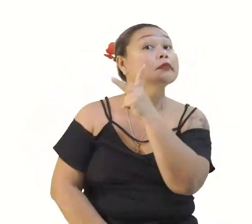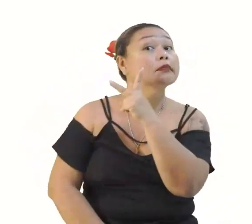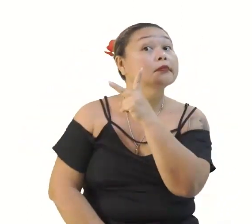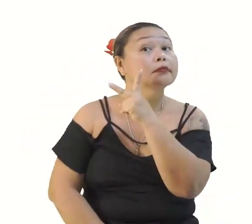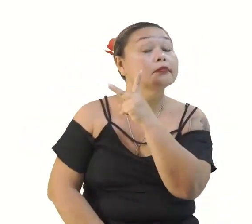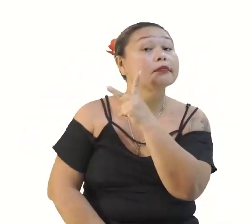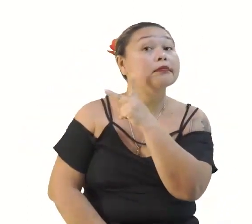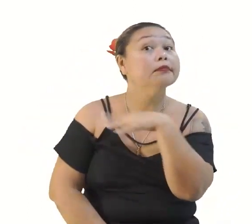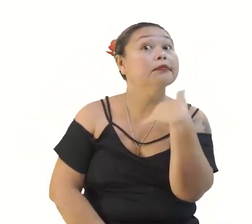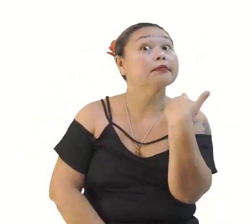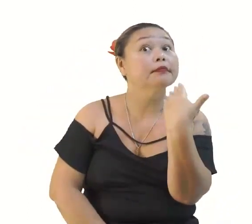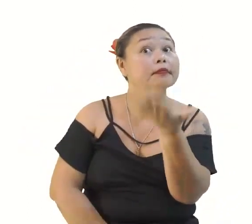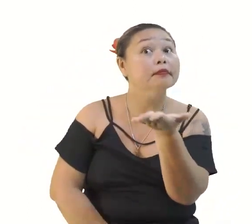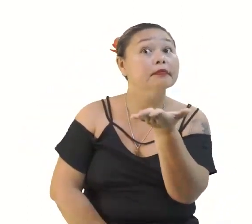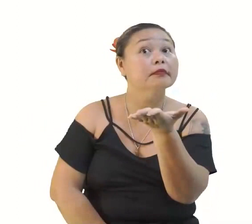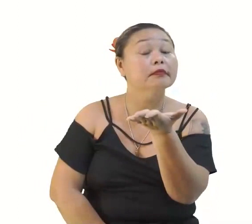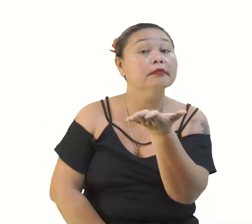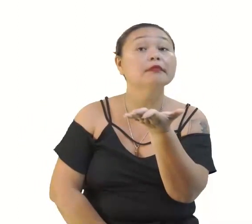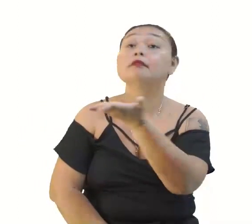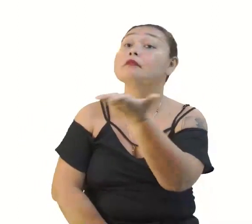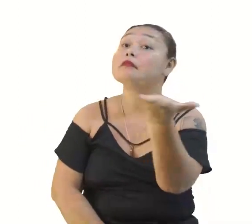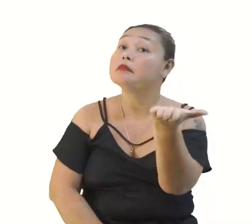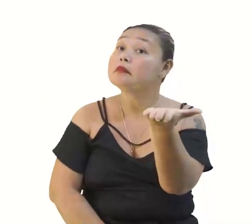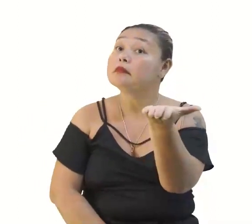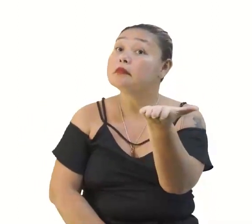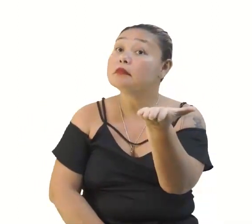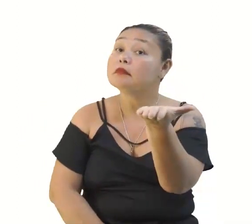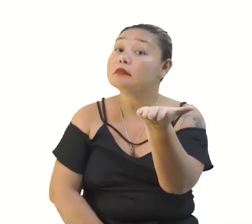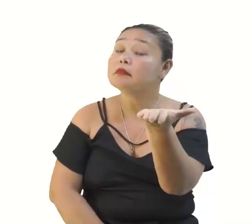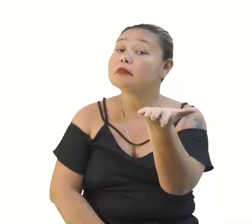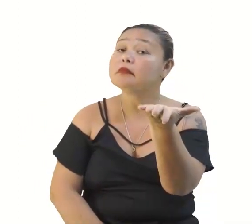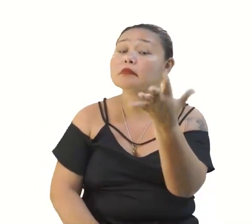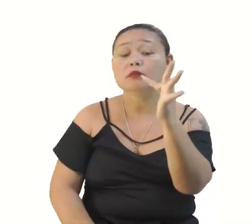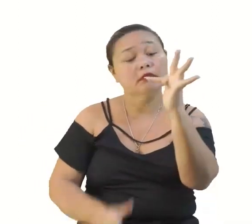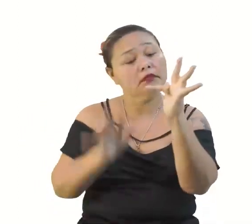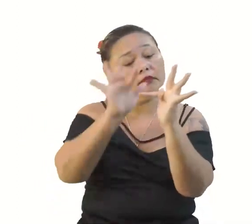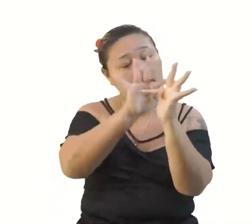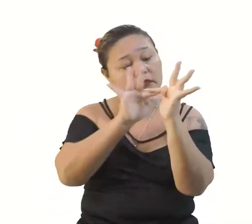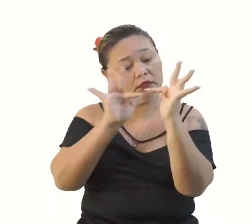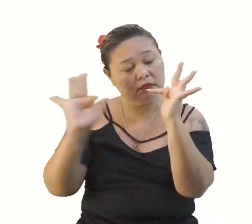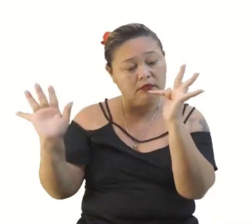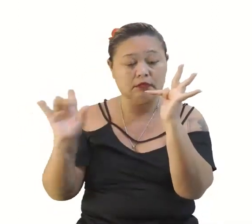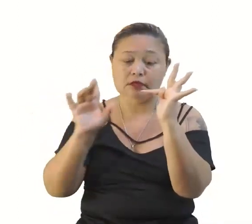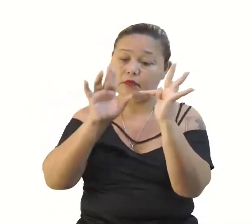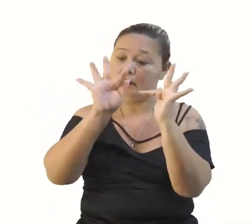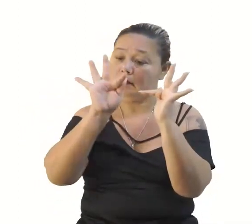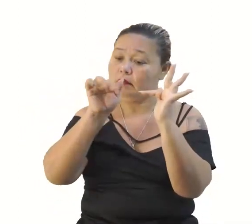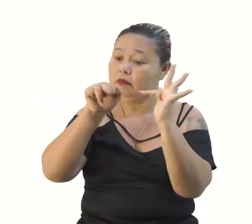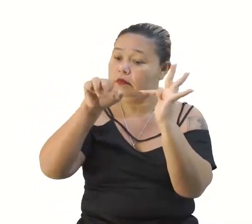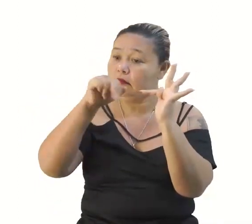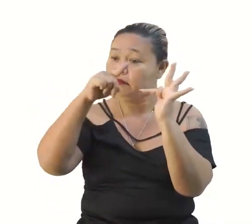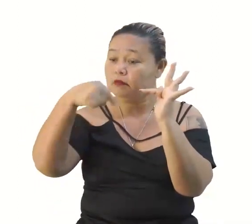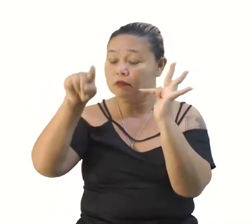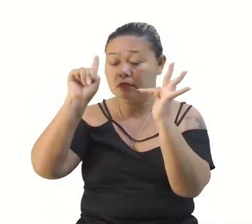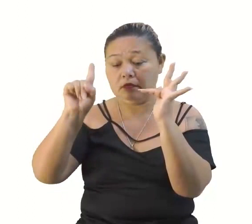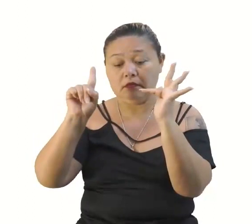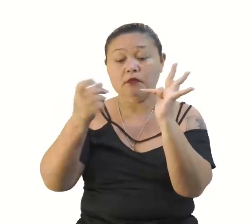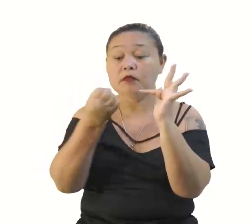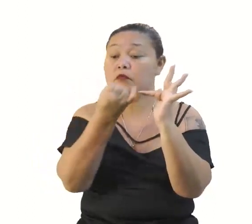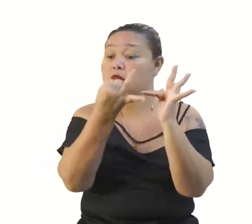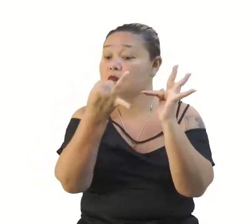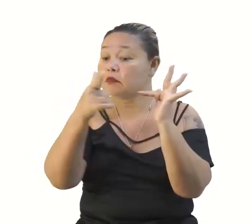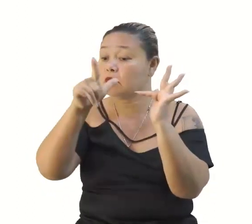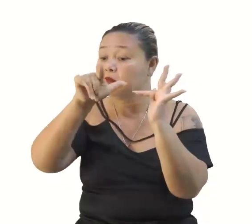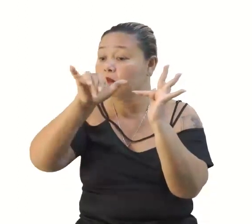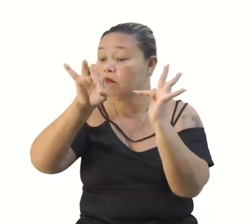meses. E aí? Aí a gente vai montar a função, né? A função é quem? É a quantidade de litros que